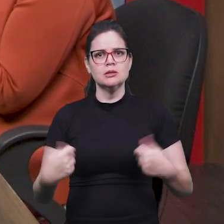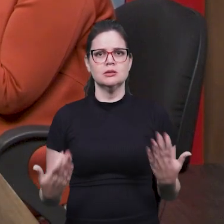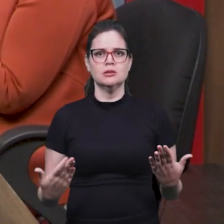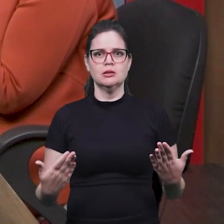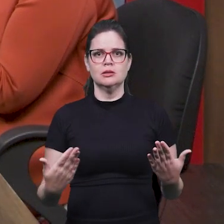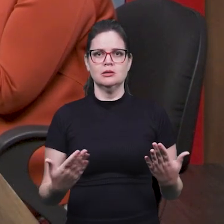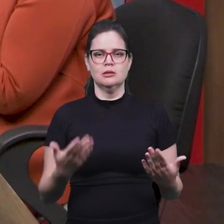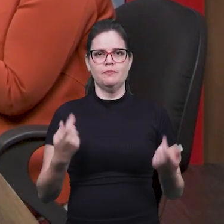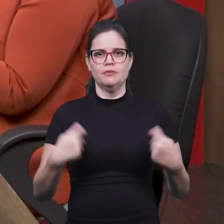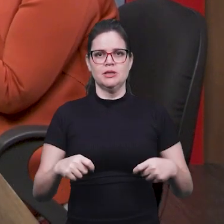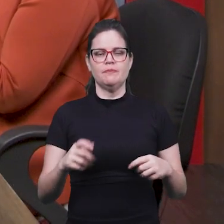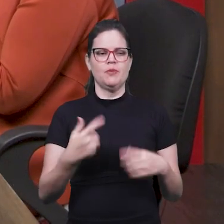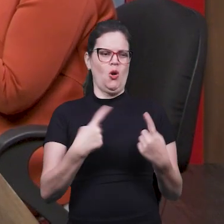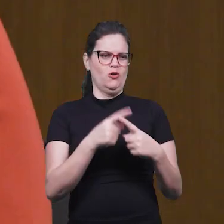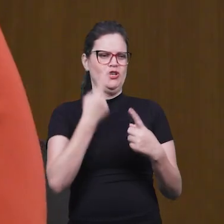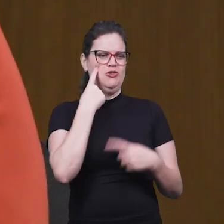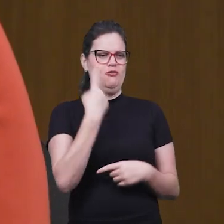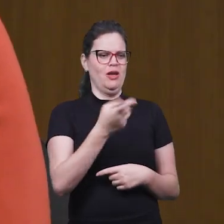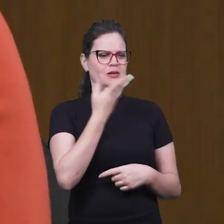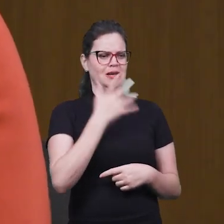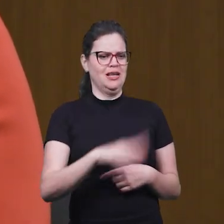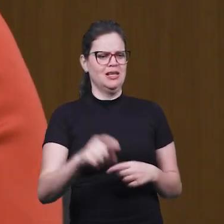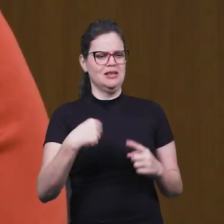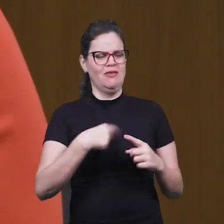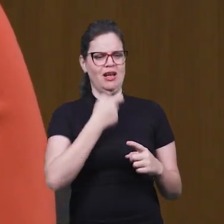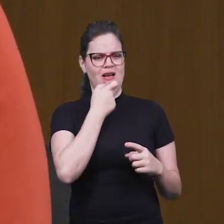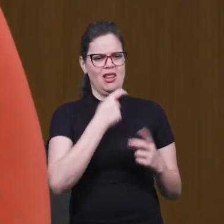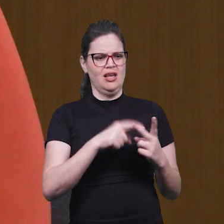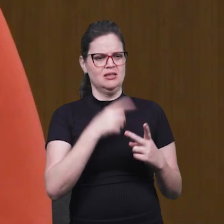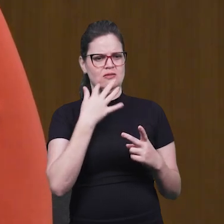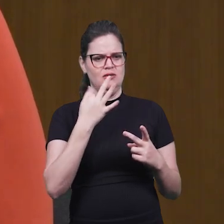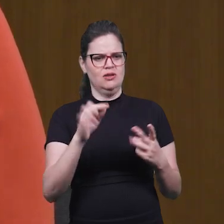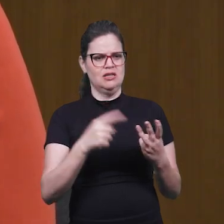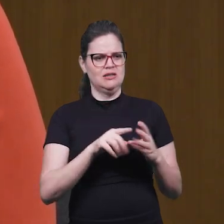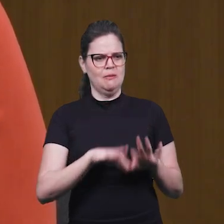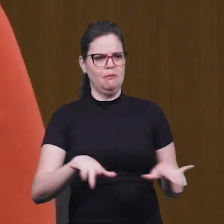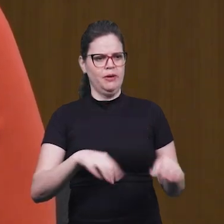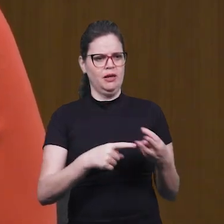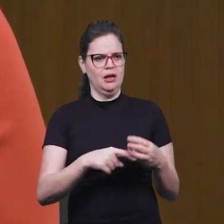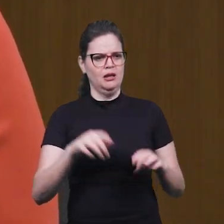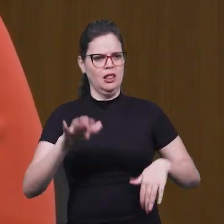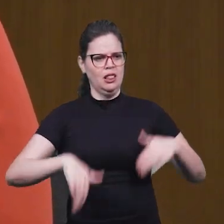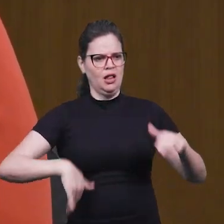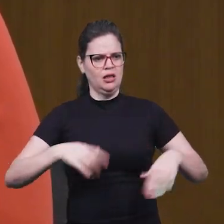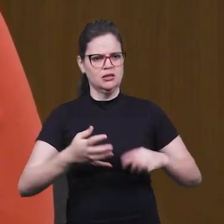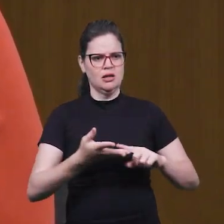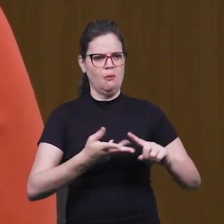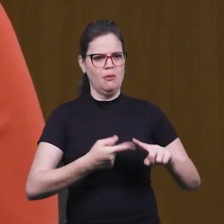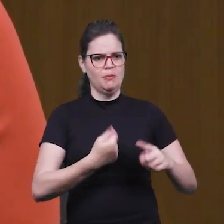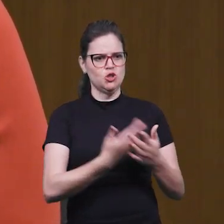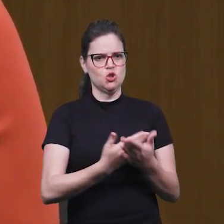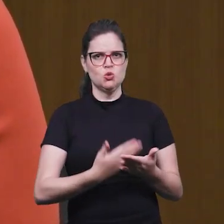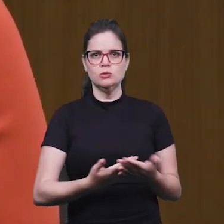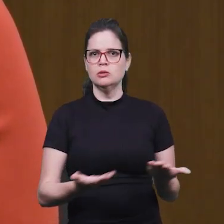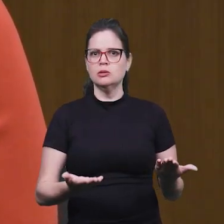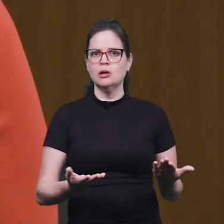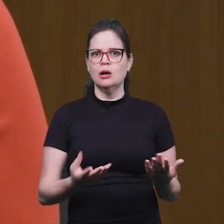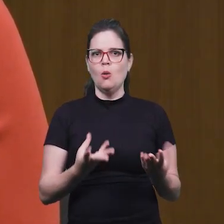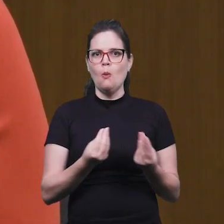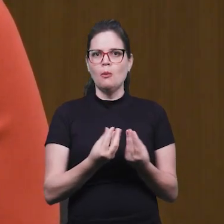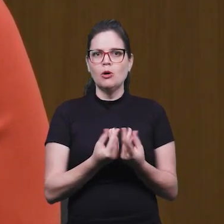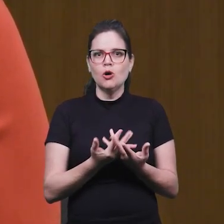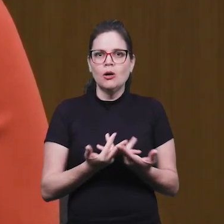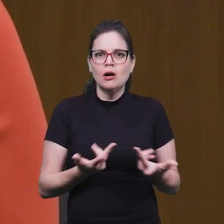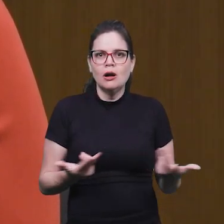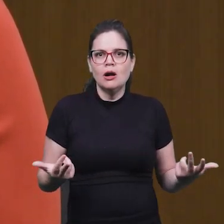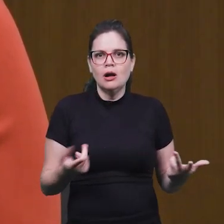francês, faz inglês, faz piano, faz judô, faz natação. E isso sobrecarrega e leva as crianças a terem